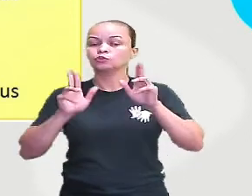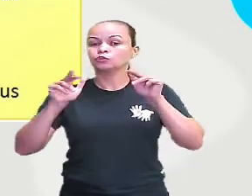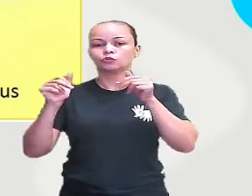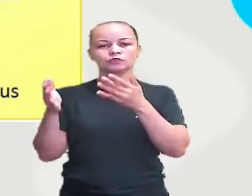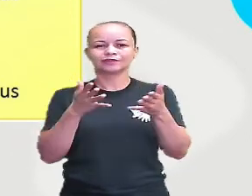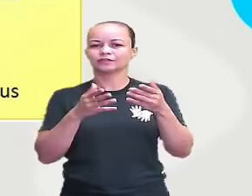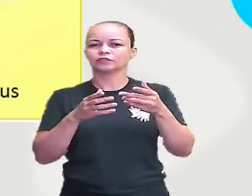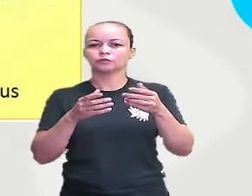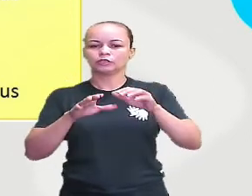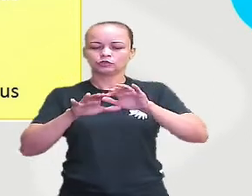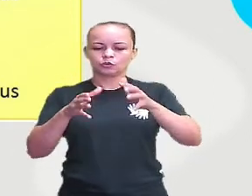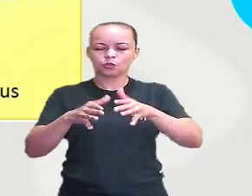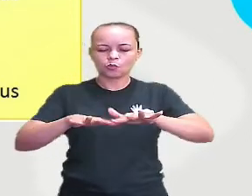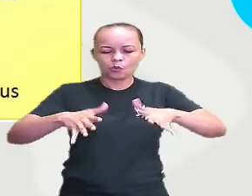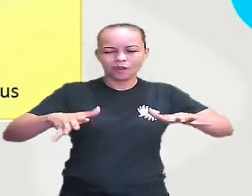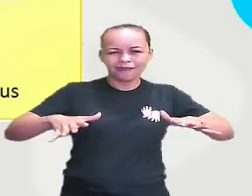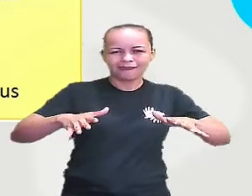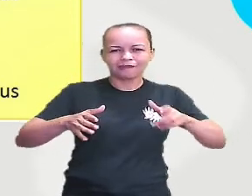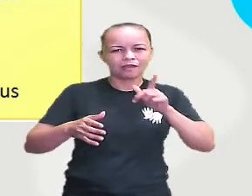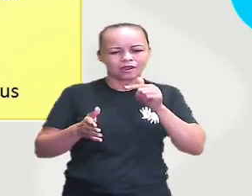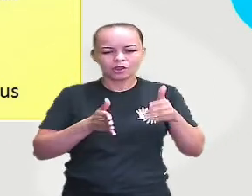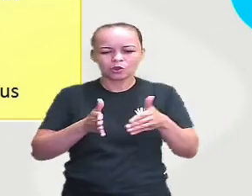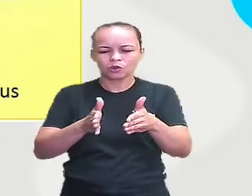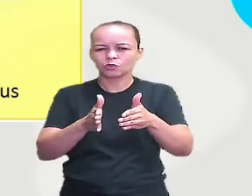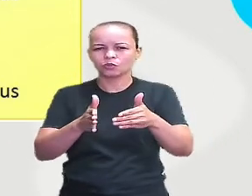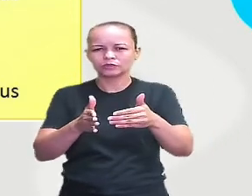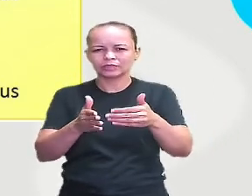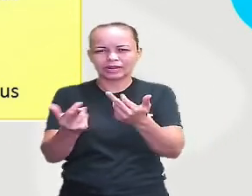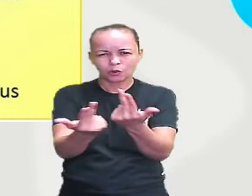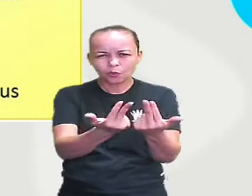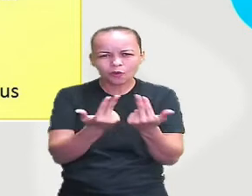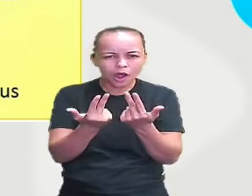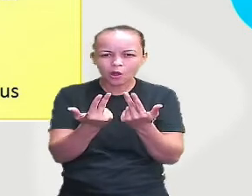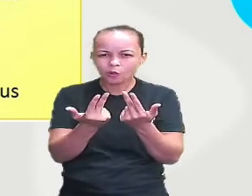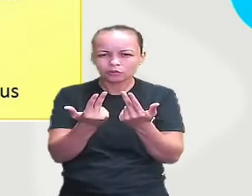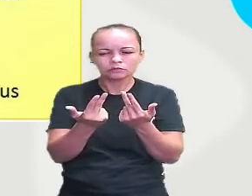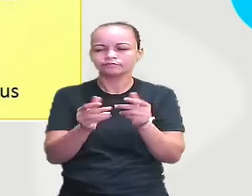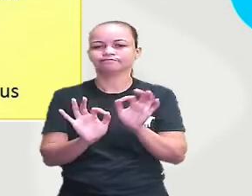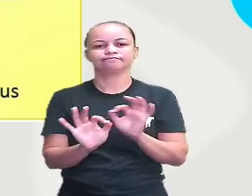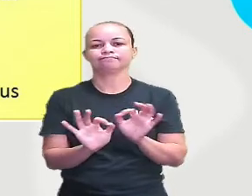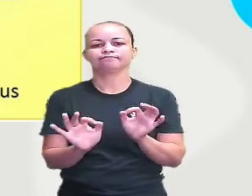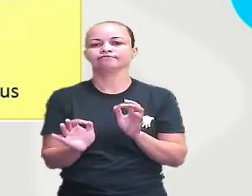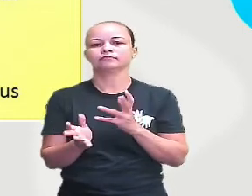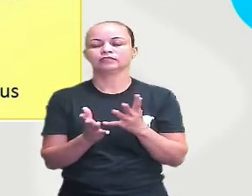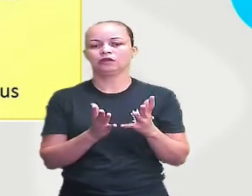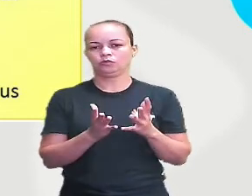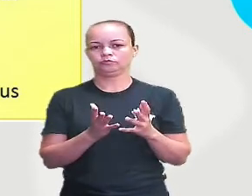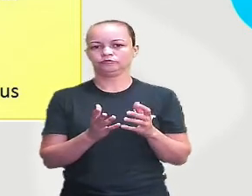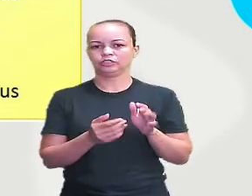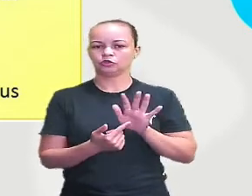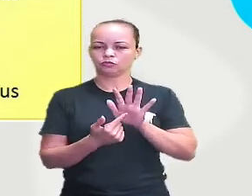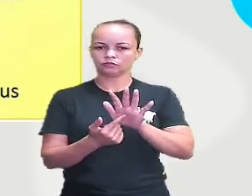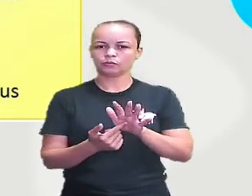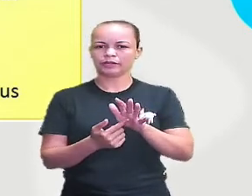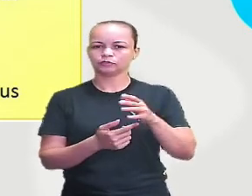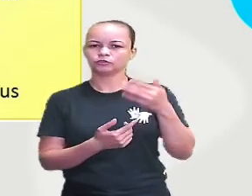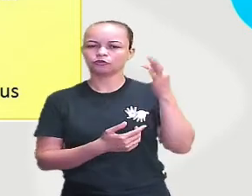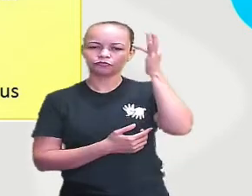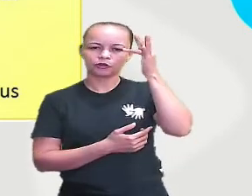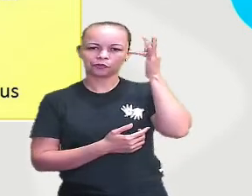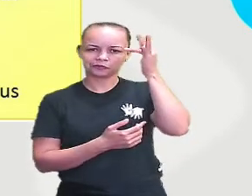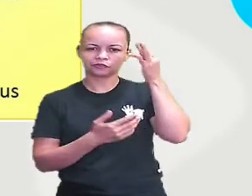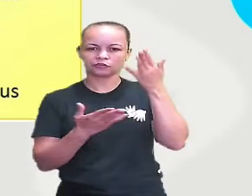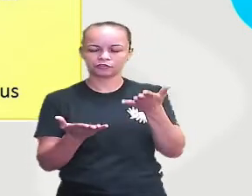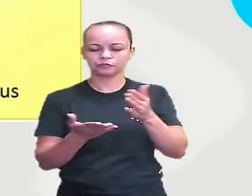vezes no mesmo rio, porque certamente nem você e nem o rio será o mesmo. Veja que momento filosófico tão relevante. Então, a nossa crosta, ela tem o quê?